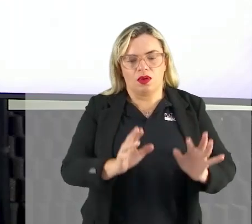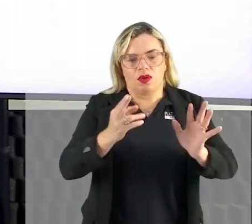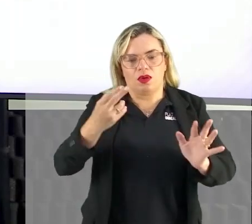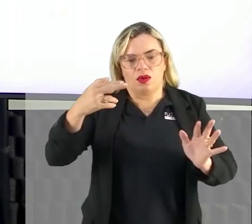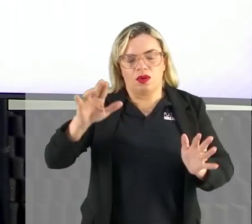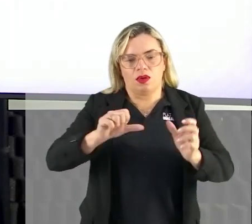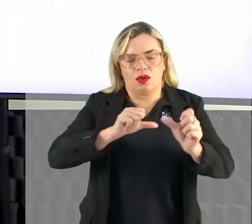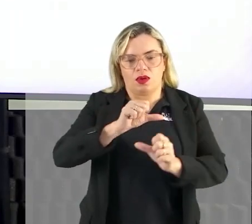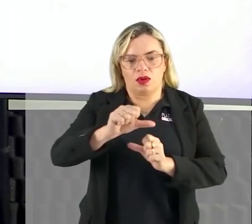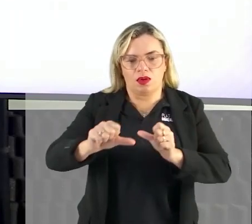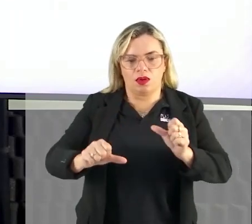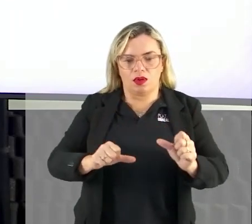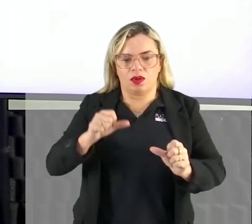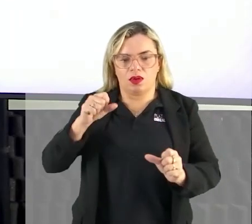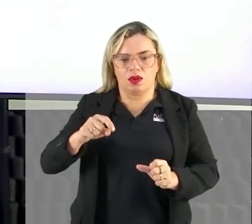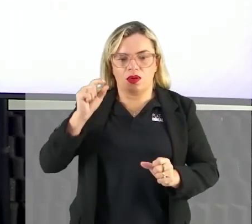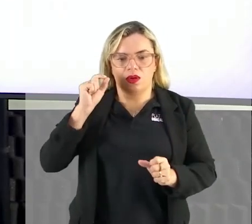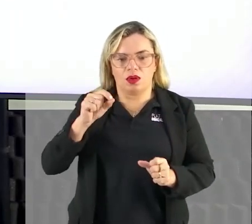virando amônia, né?